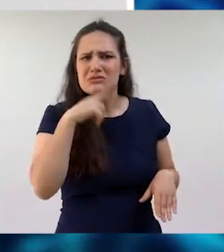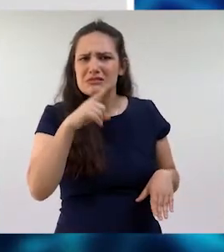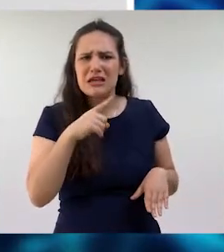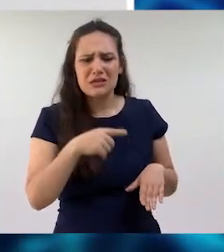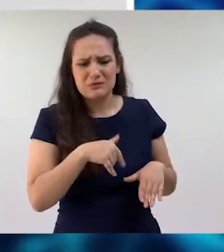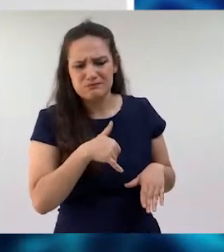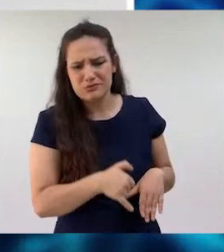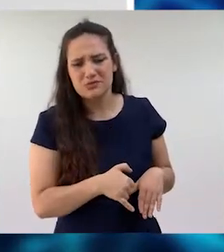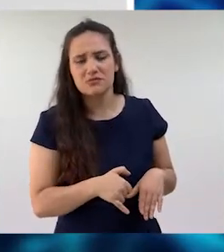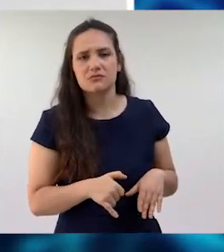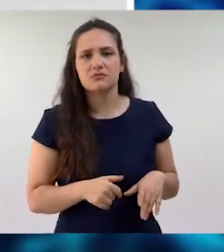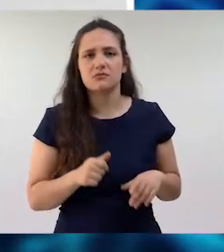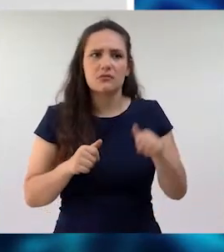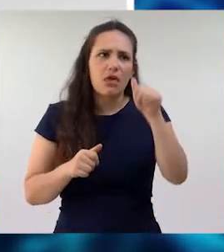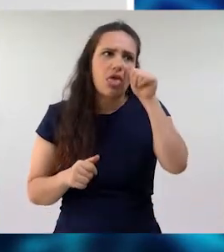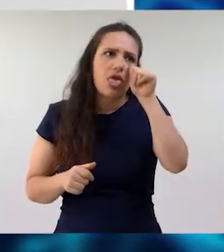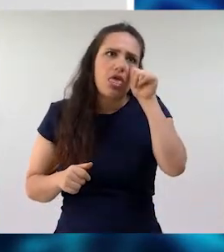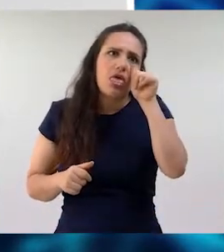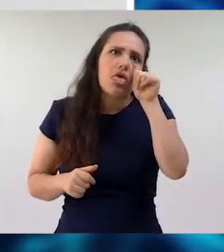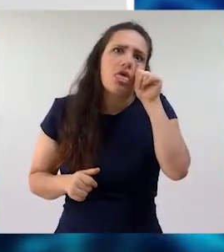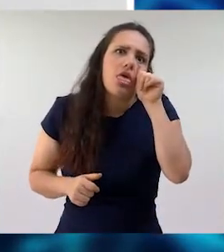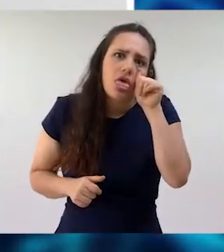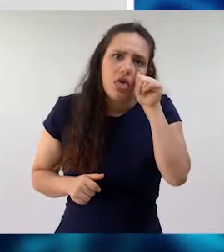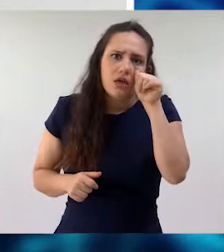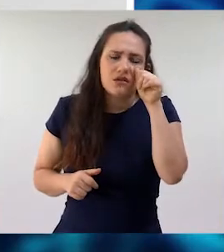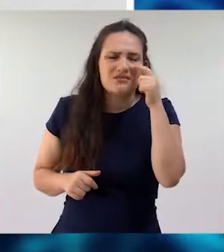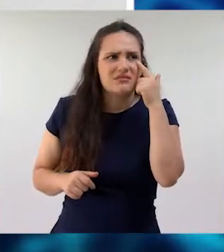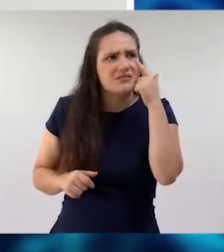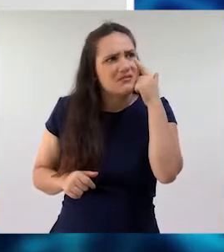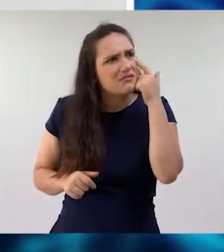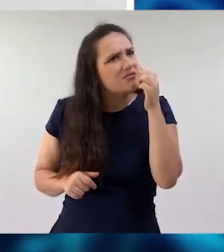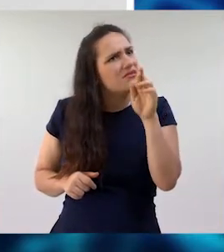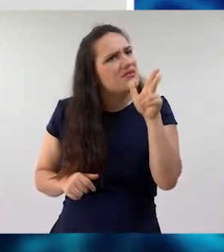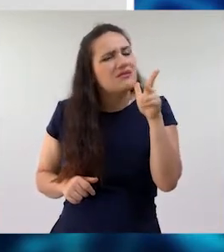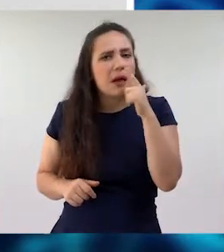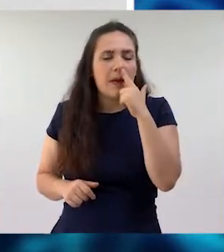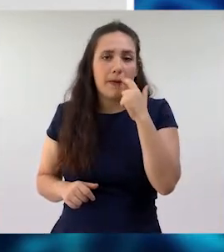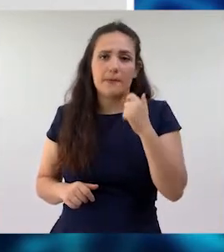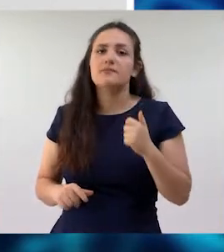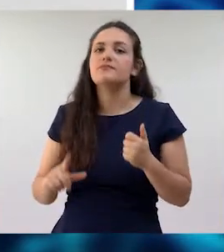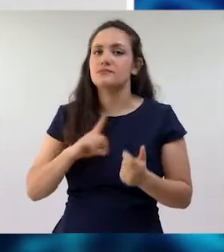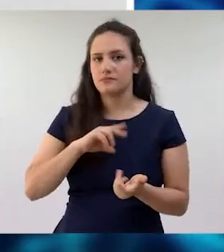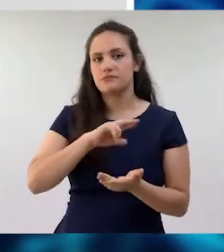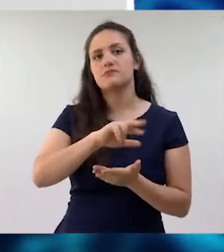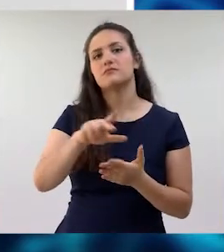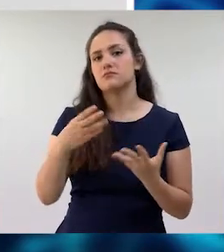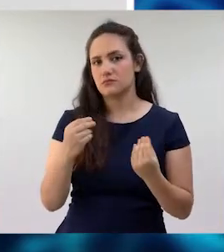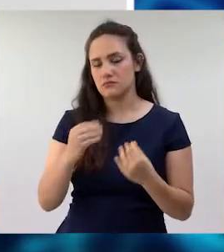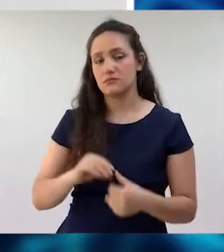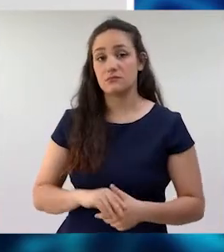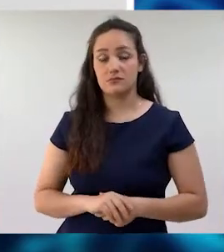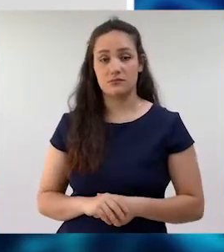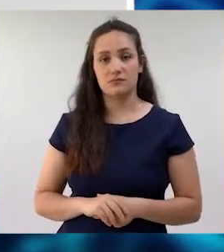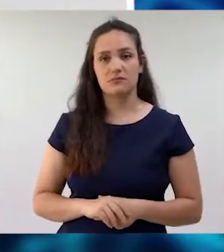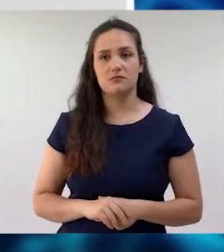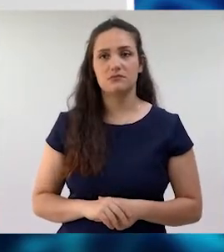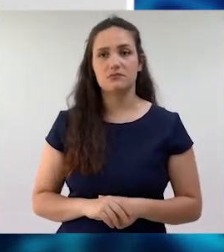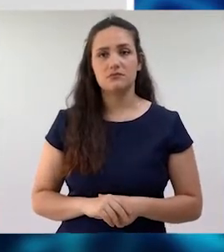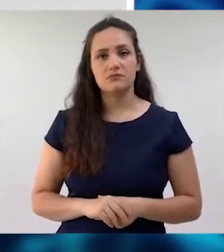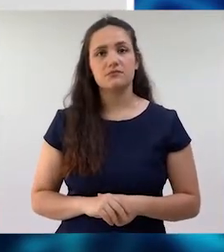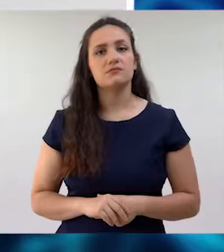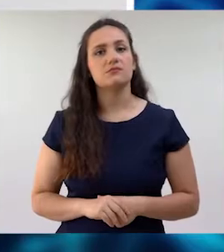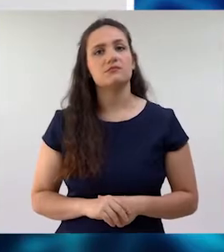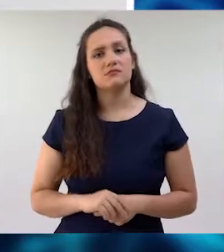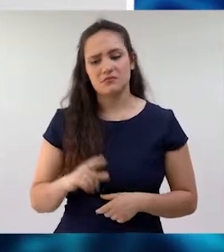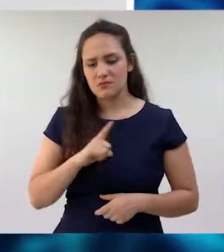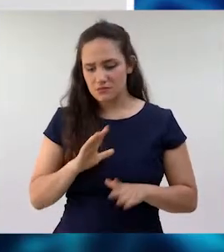com constipação, anemia de causa inexplicada. E em casos avançados, a gente pode até palpar